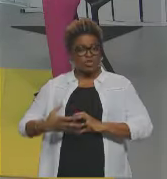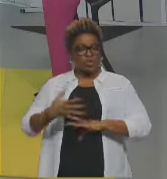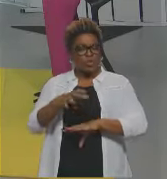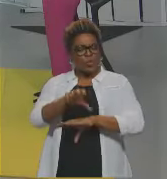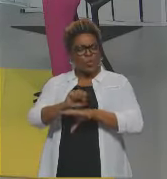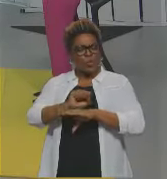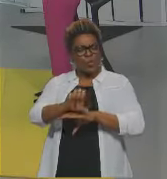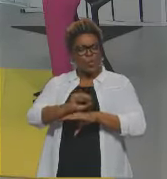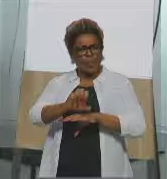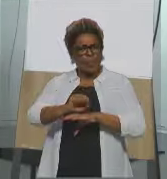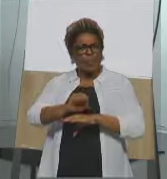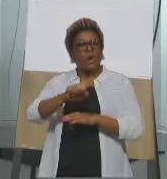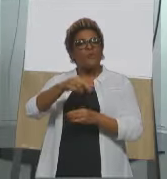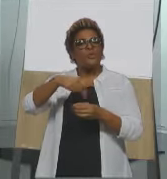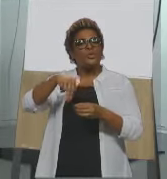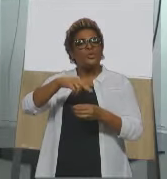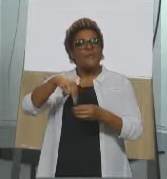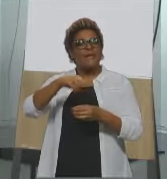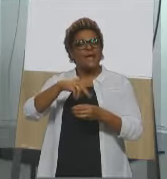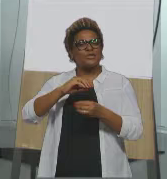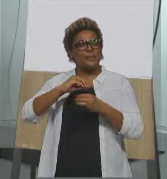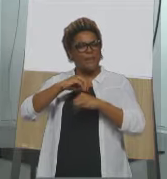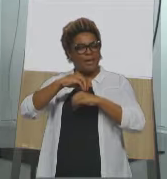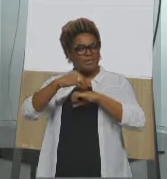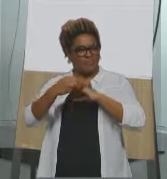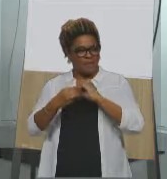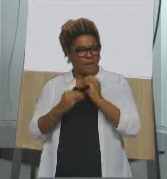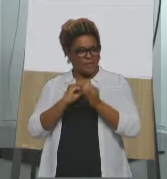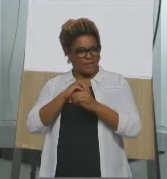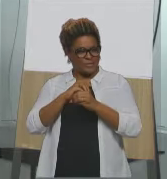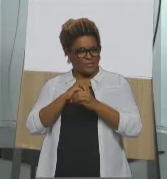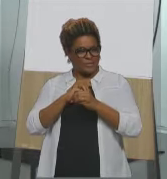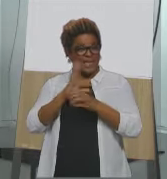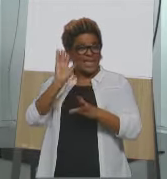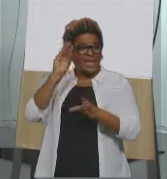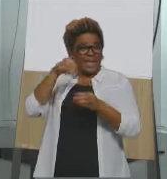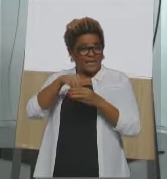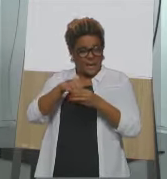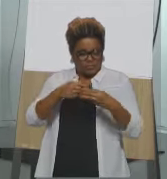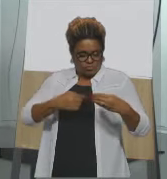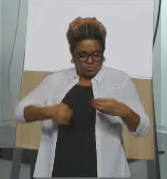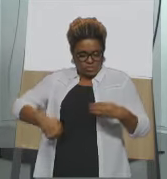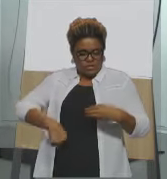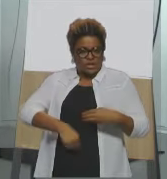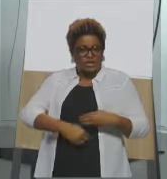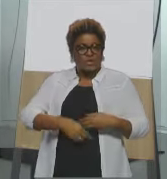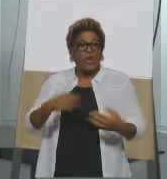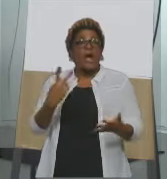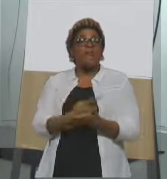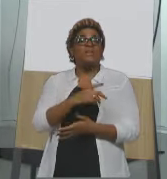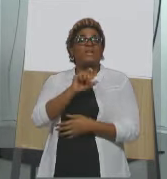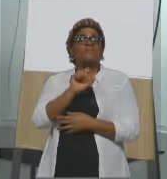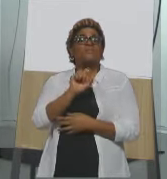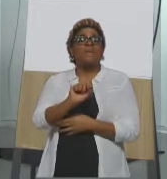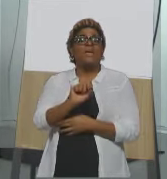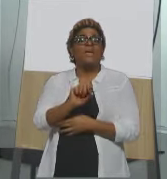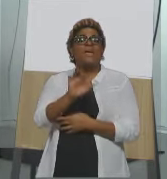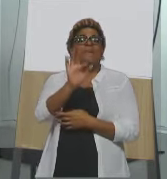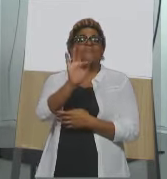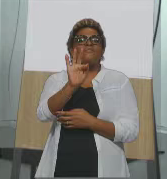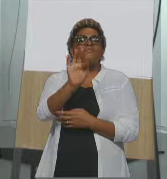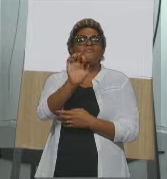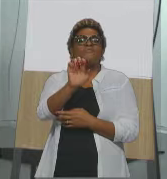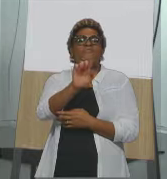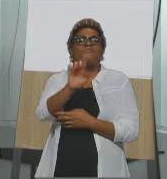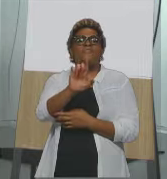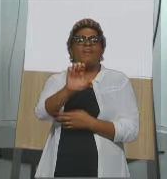célula. E no intestino grosso vai ter a formação das fezes. Outra coisa, algo interessante que eu preciso falar para você, lembrar que no intestino grosso